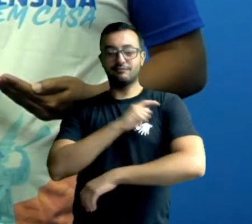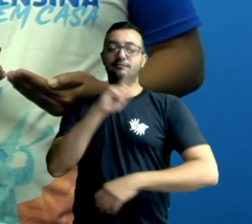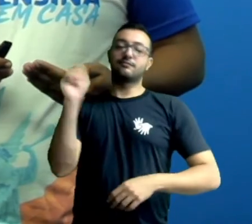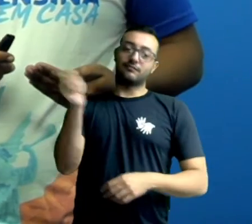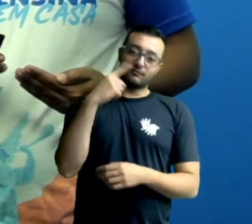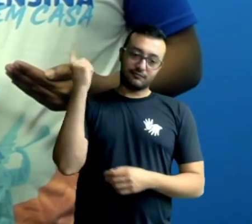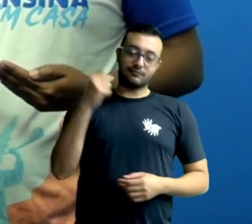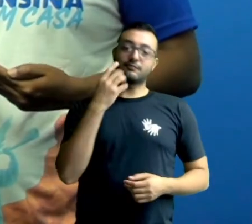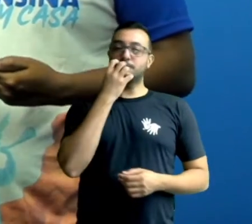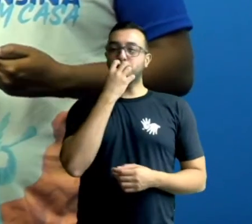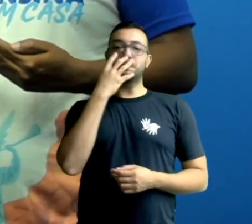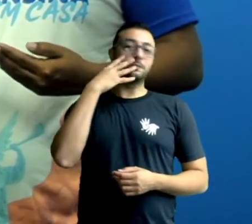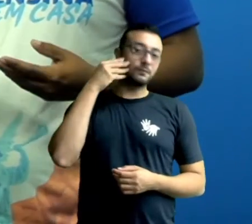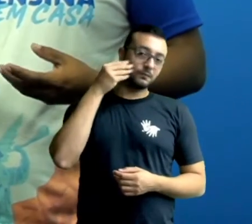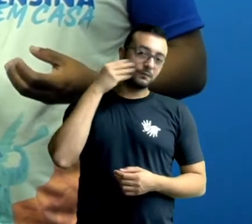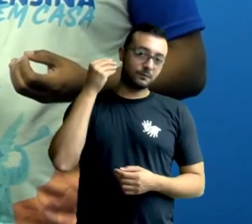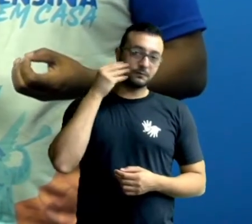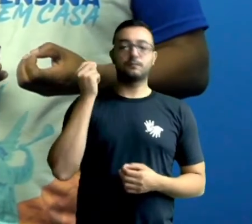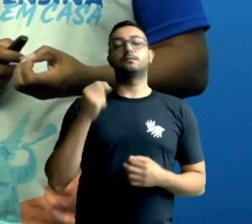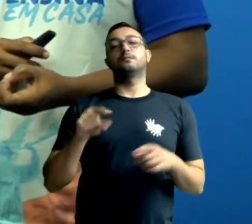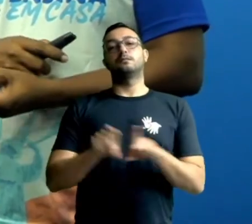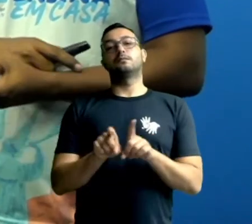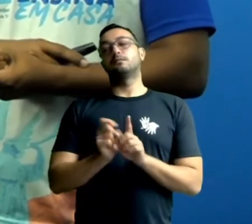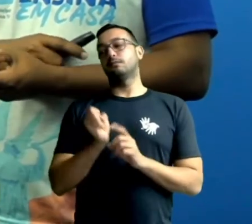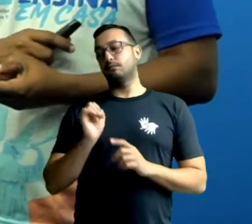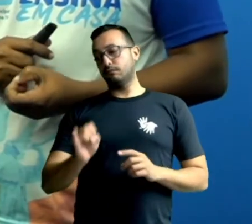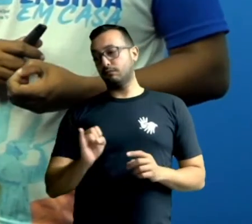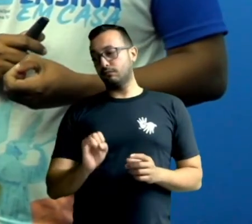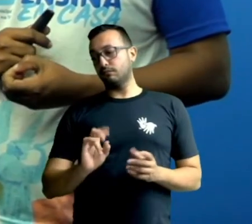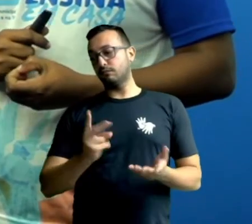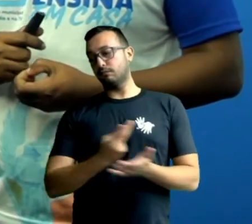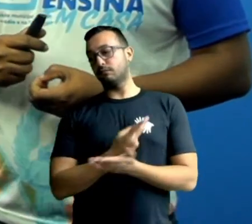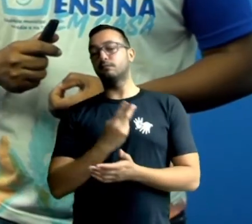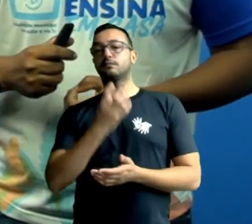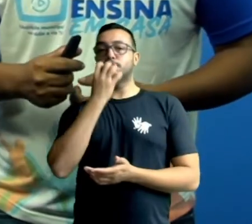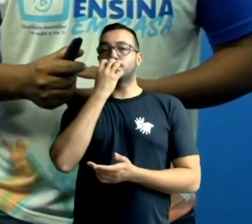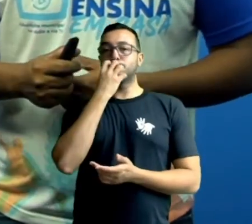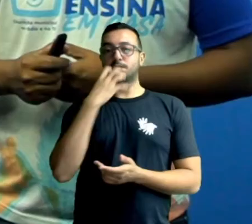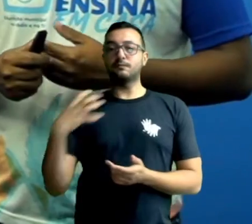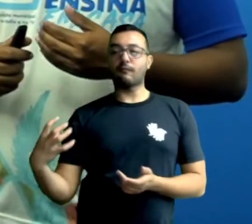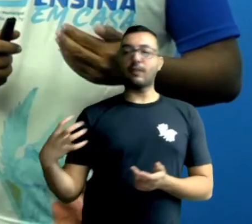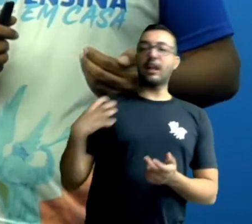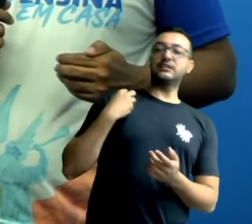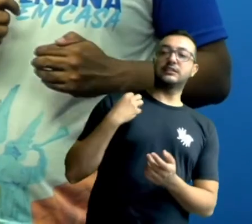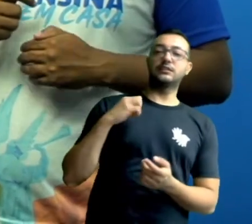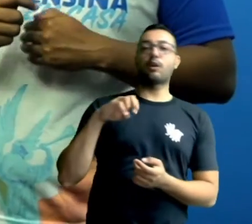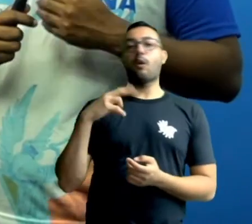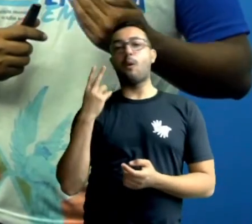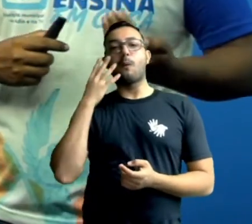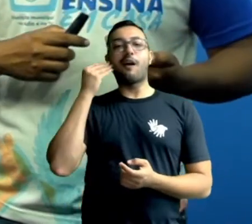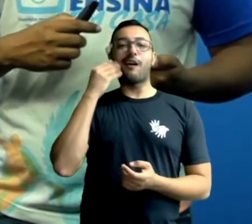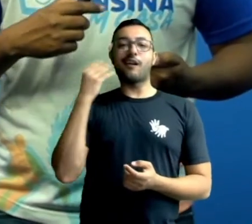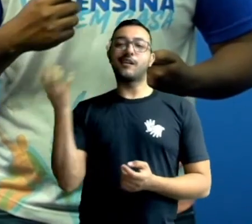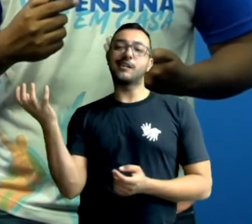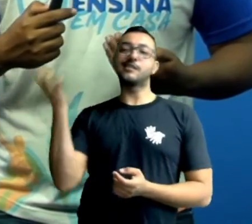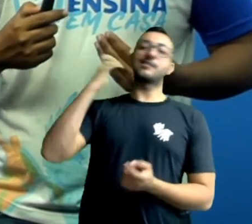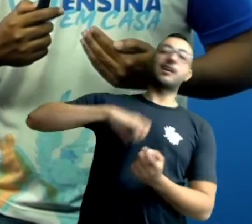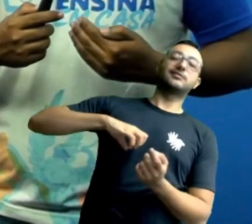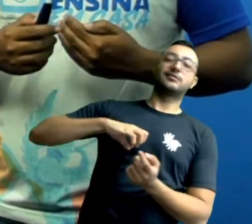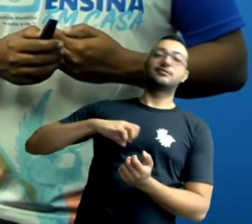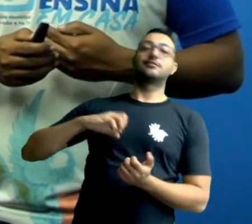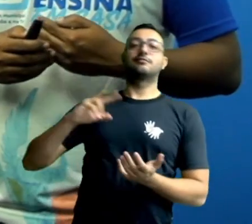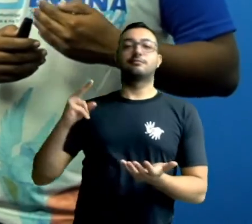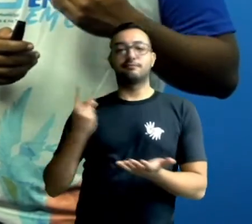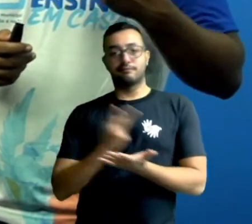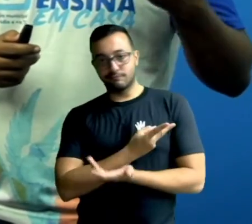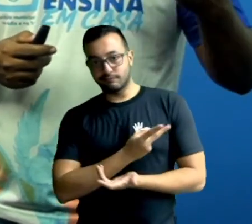são vacinados. E também quando alguém sofre uma mordedura ou uma arranhadura de um gato ou de um cão